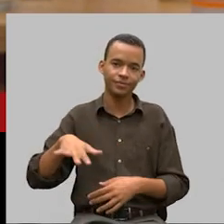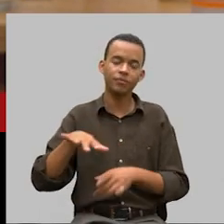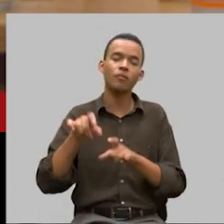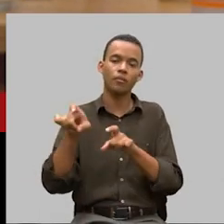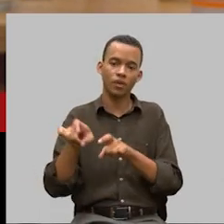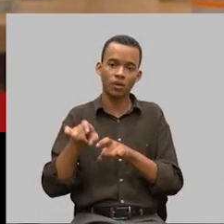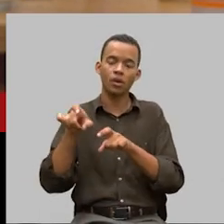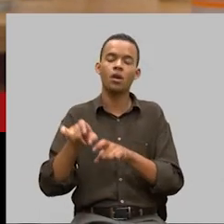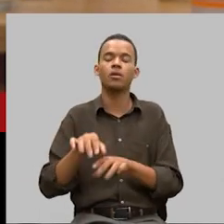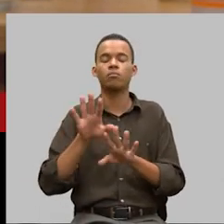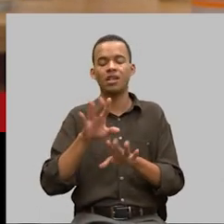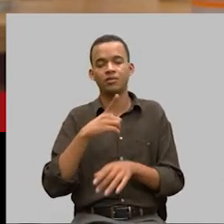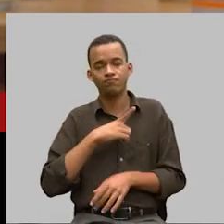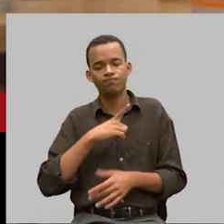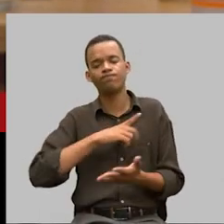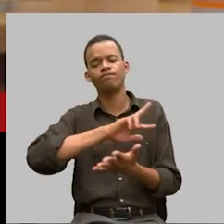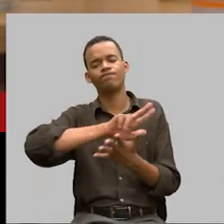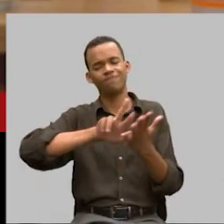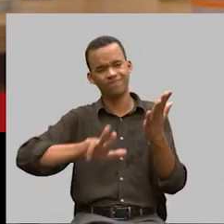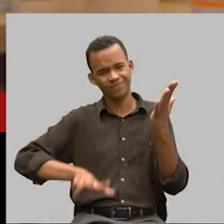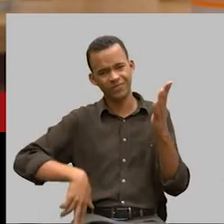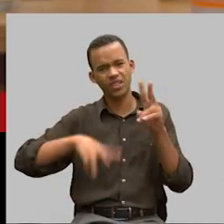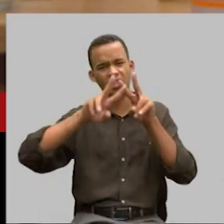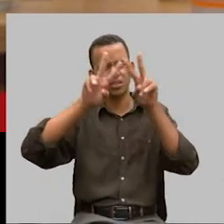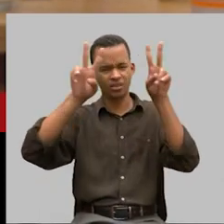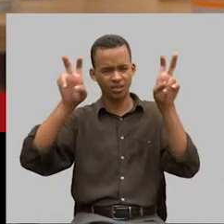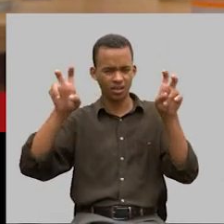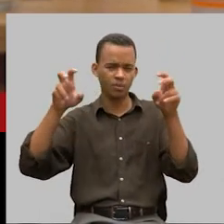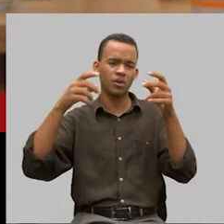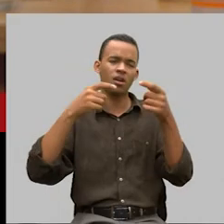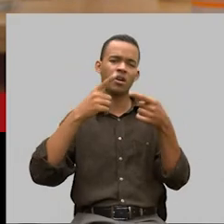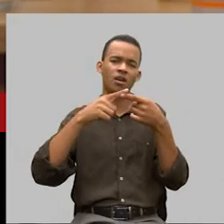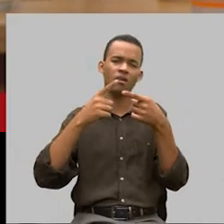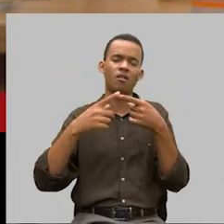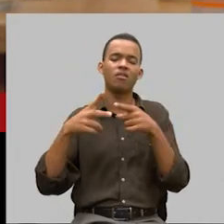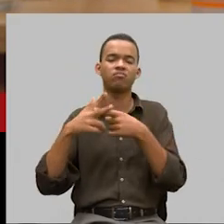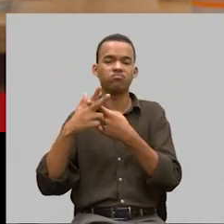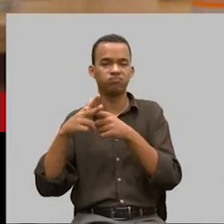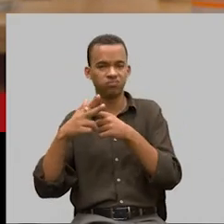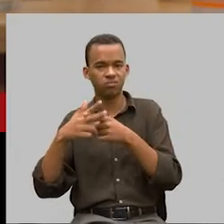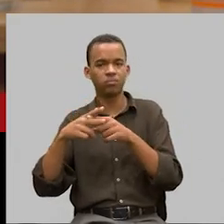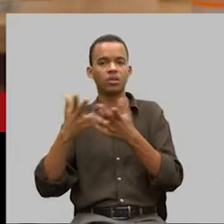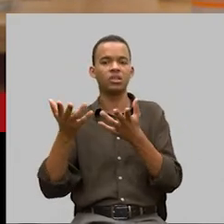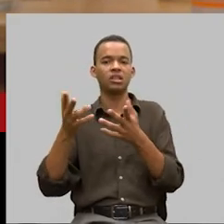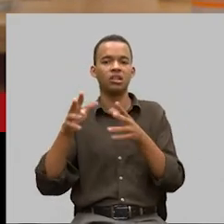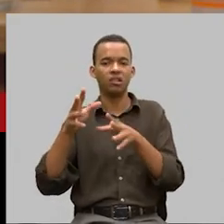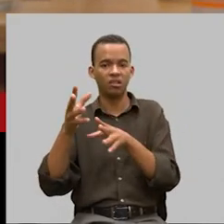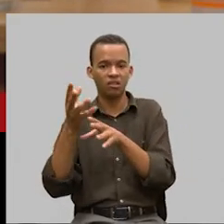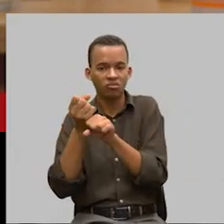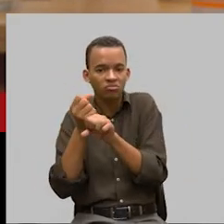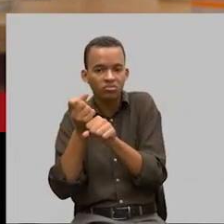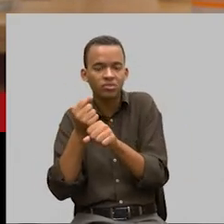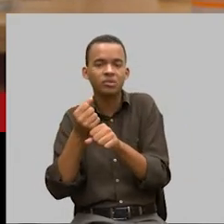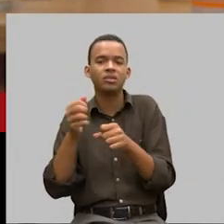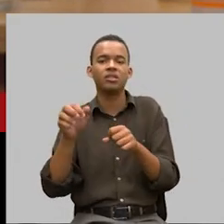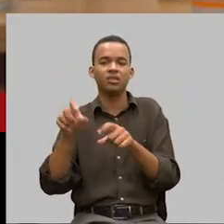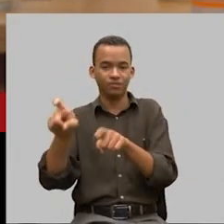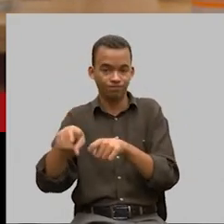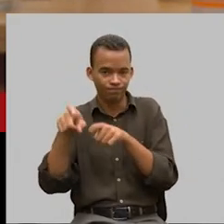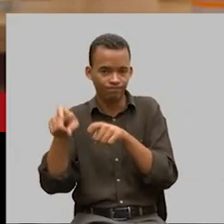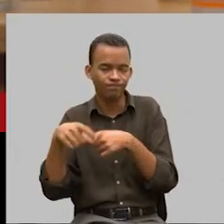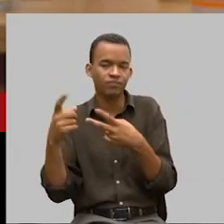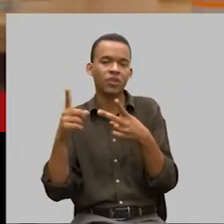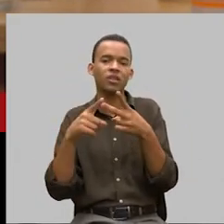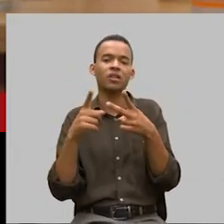pautas né exemplo da reforma agrária saúde eh eh eh Equidade de de gênero respeito à